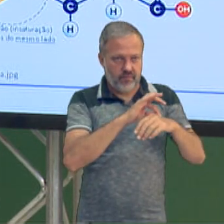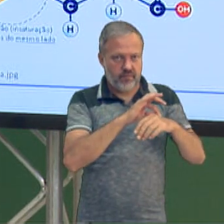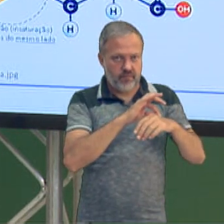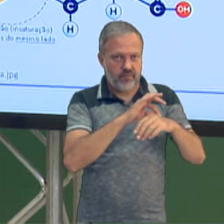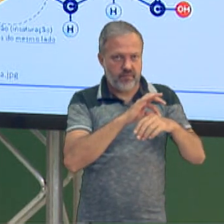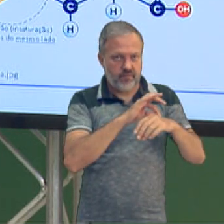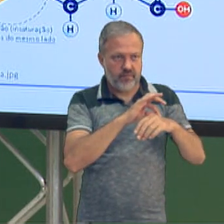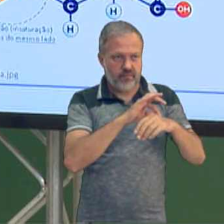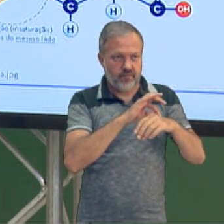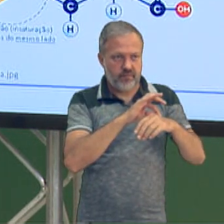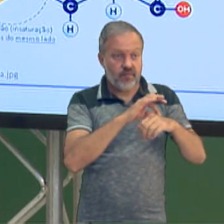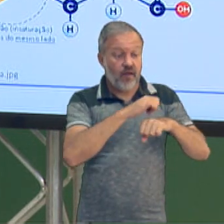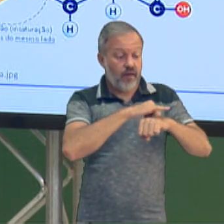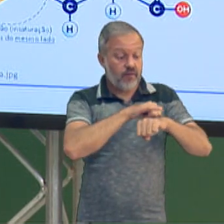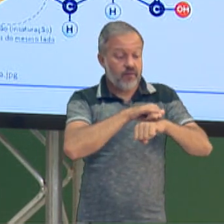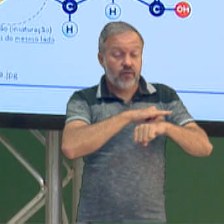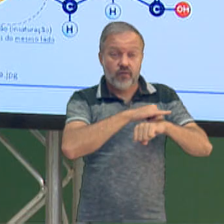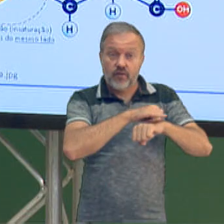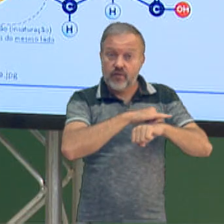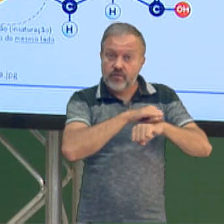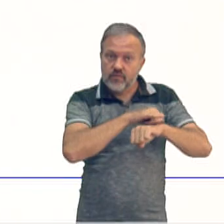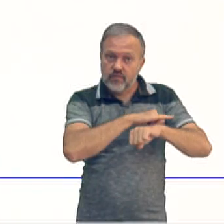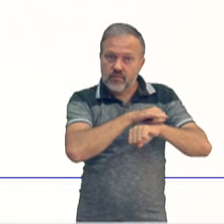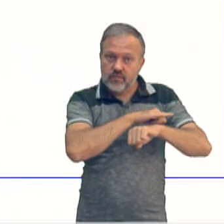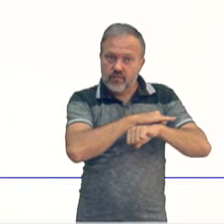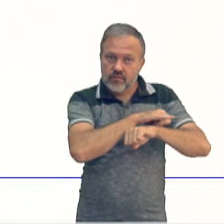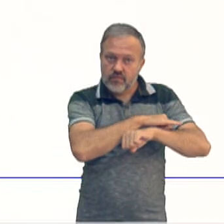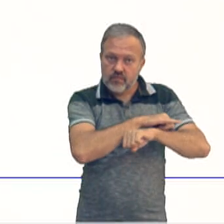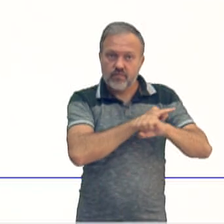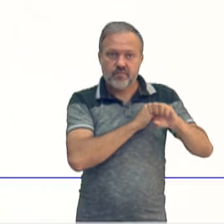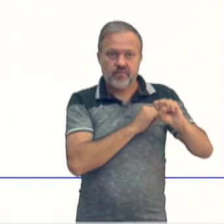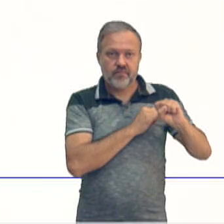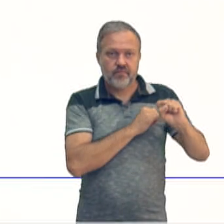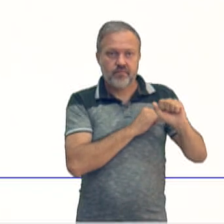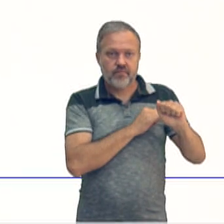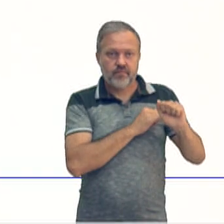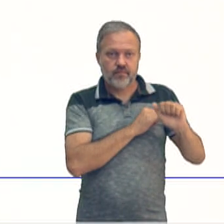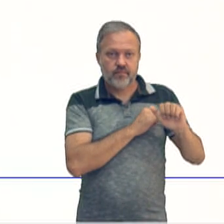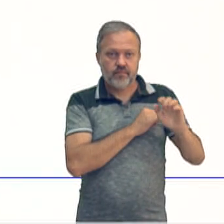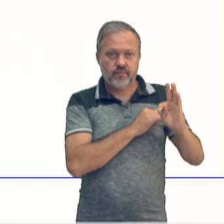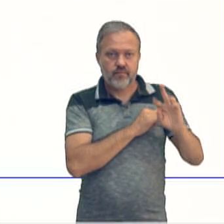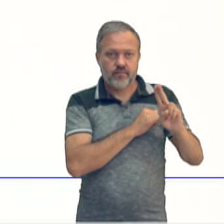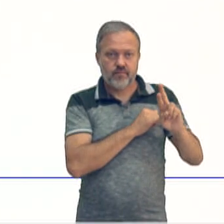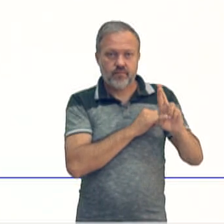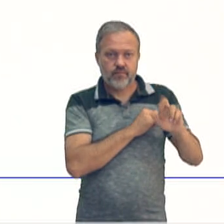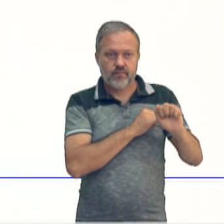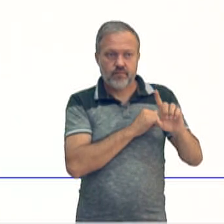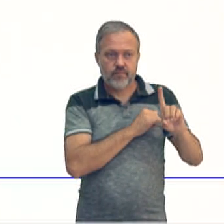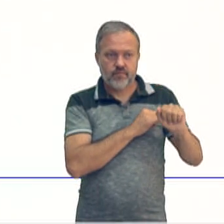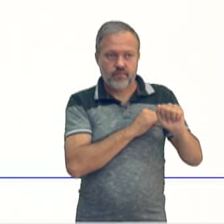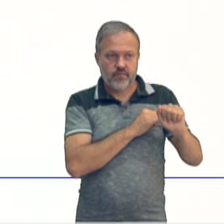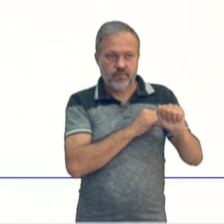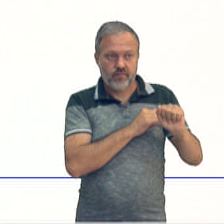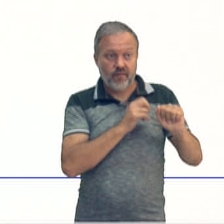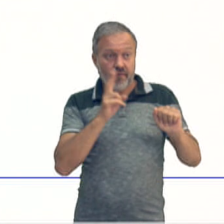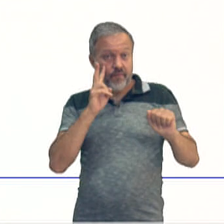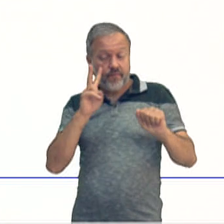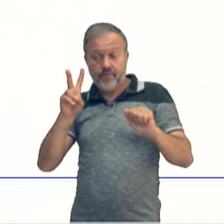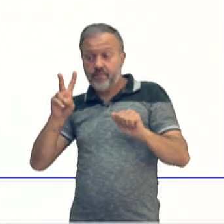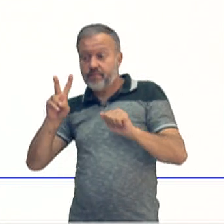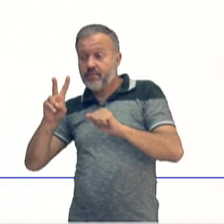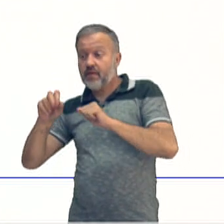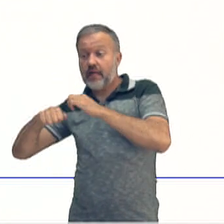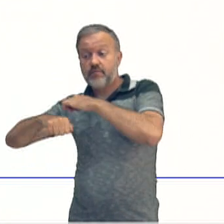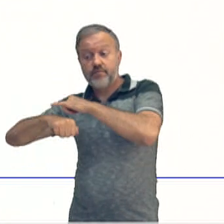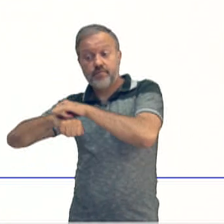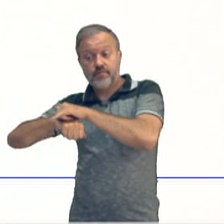saturada, ok? O ácido graxo insaturado, a estrutura é bem parecida, mas vocês estão vendo aqui que tem uma dupla ligação? E pode